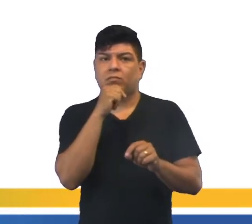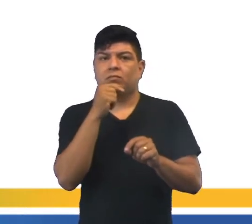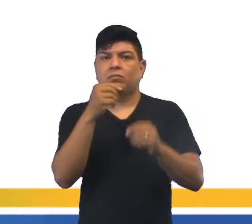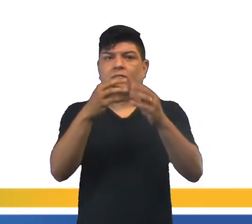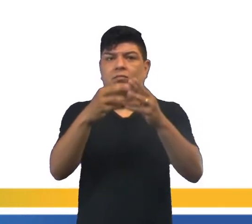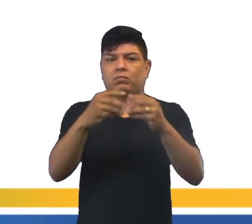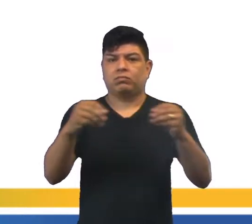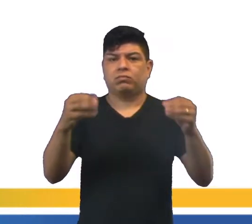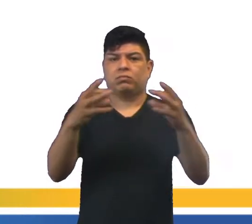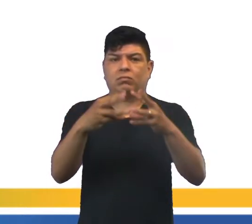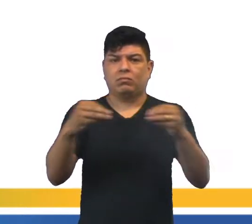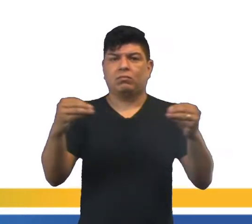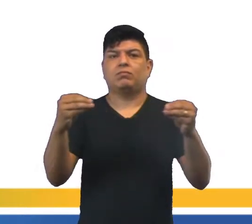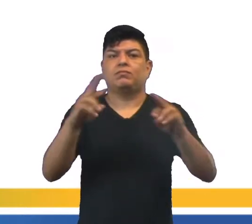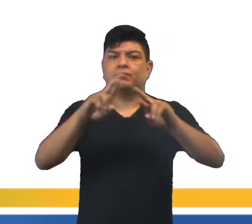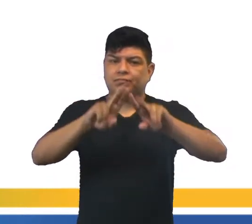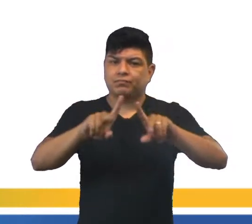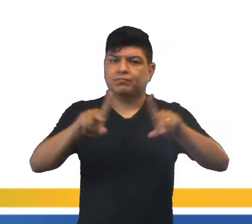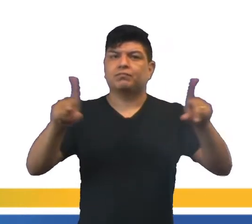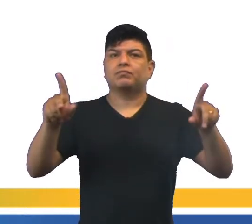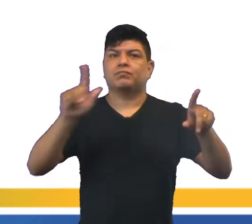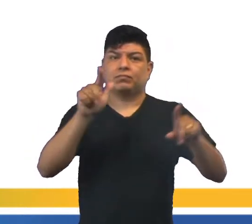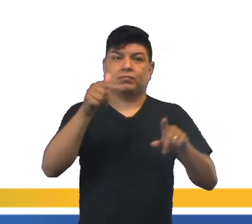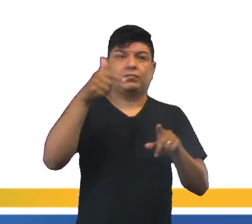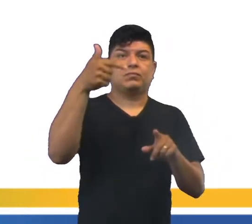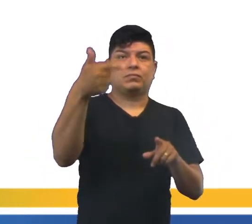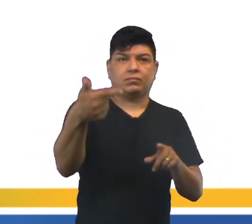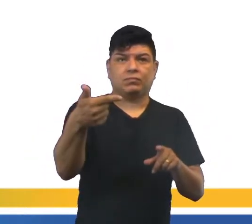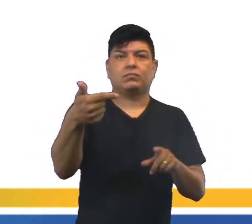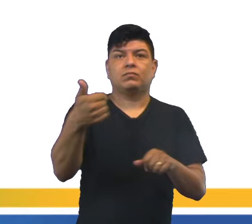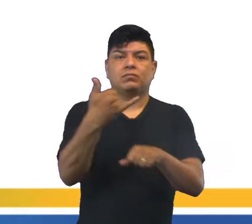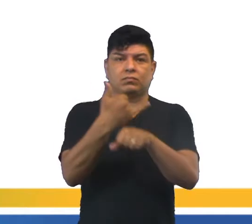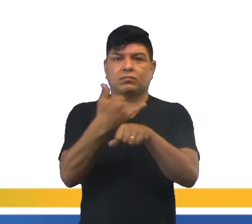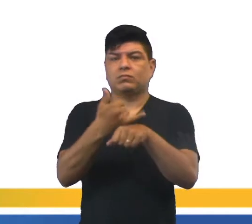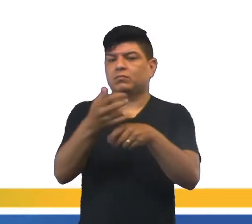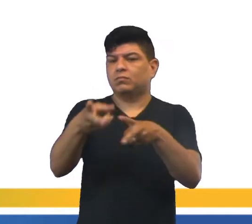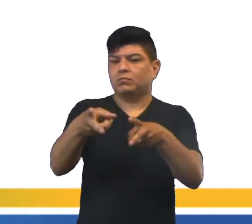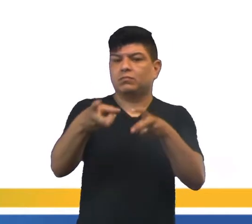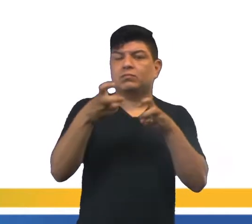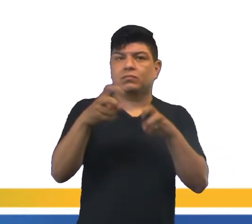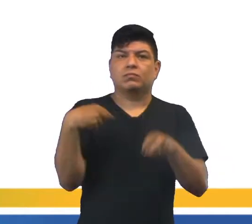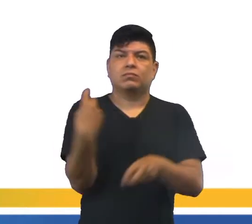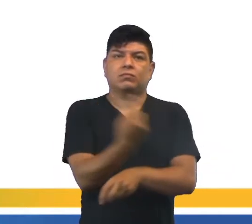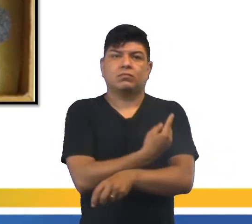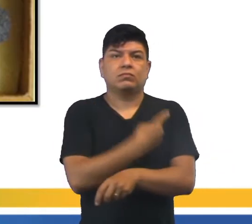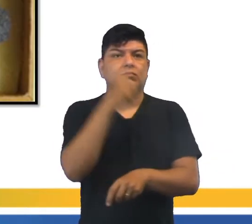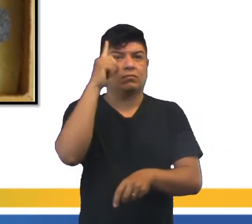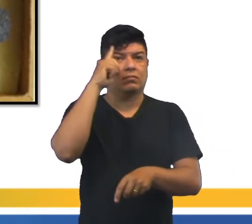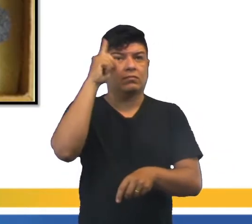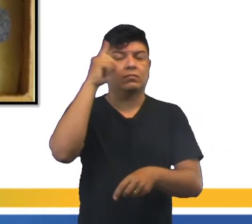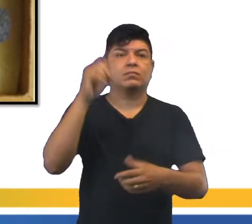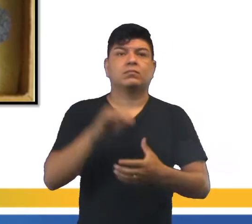único metal que se diferencia dos demais metais que a gente observa no nosso dia a dia.